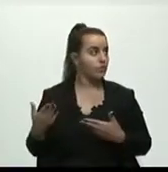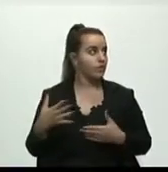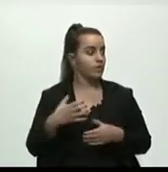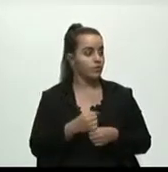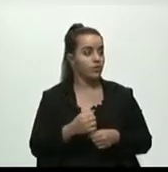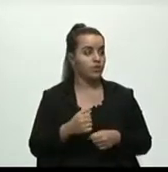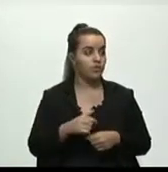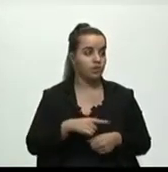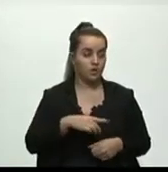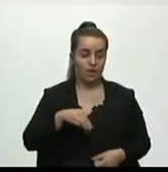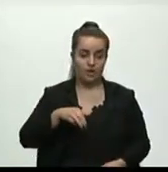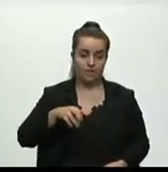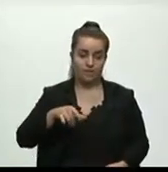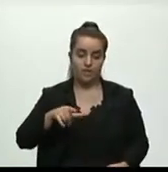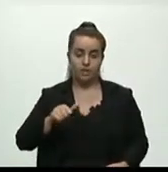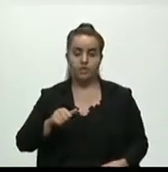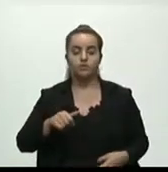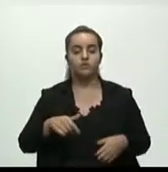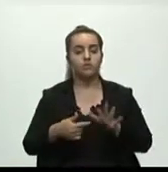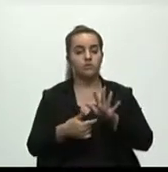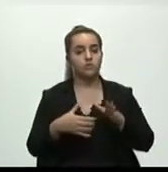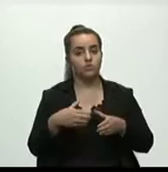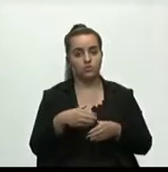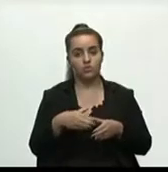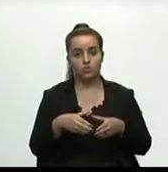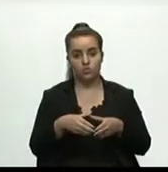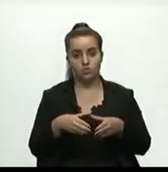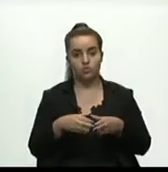calculadora apresenta a média aritmética do conjunto de dados.